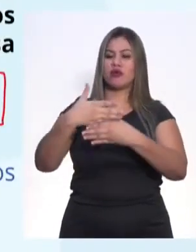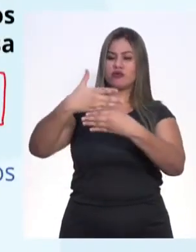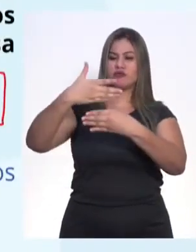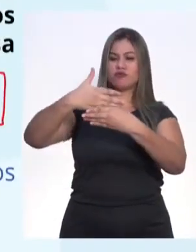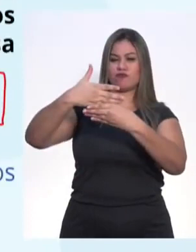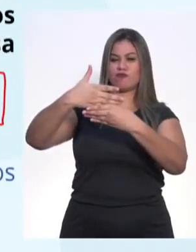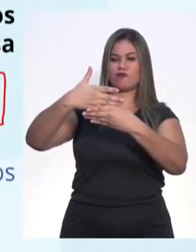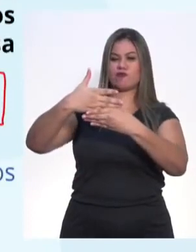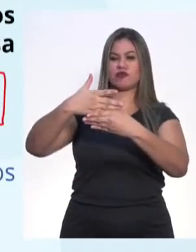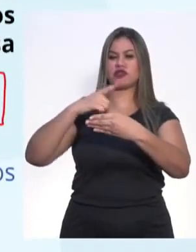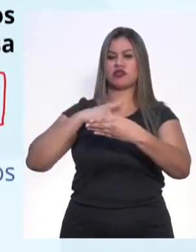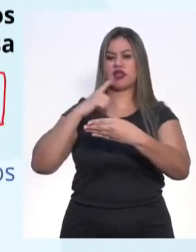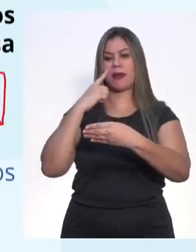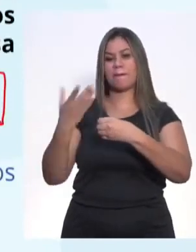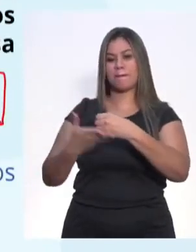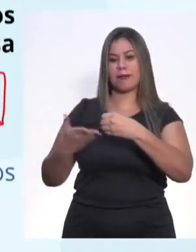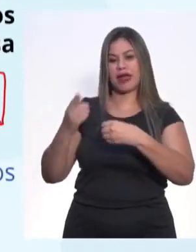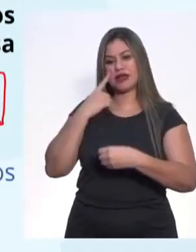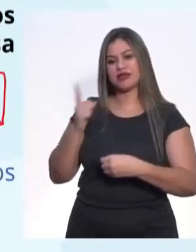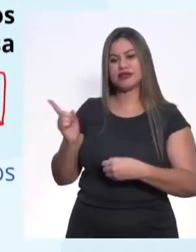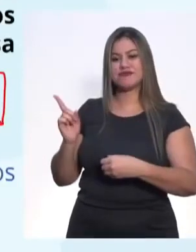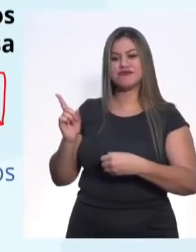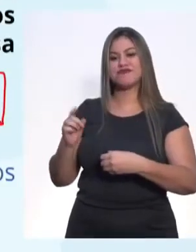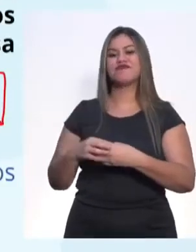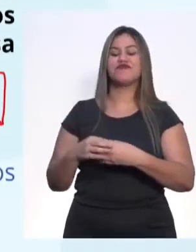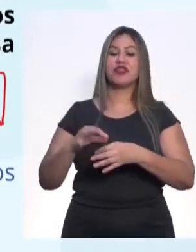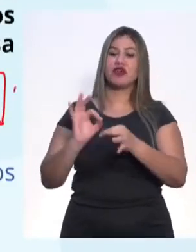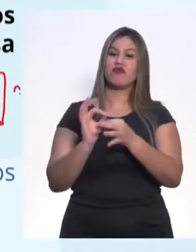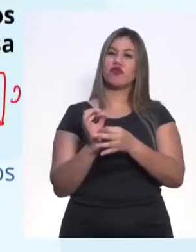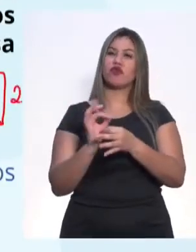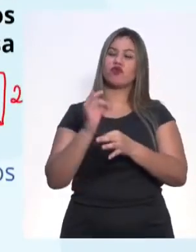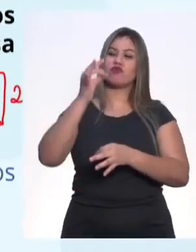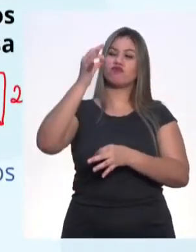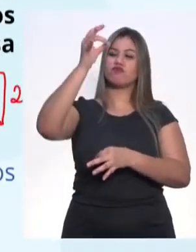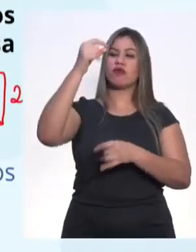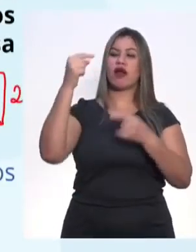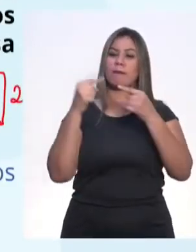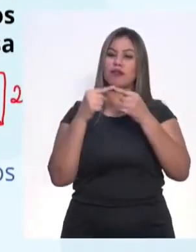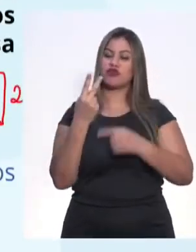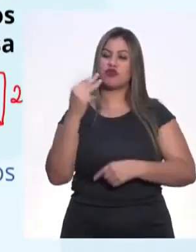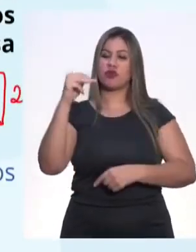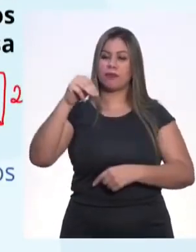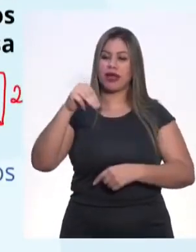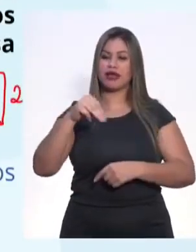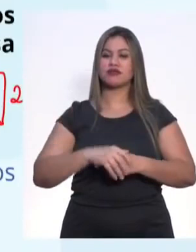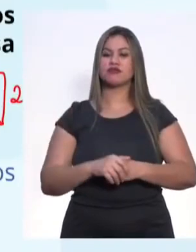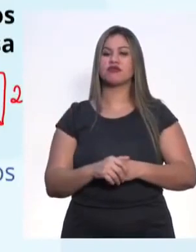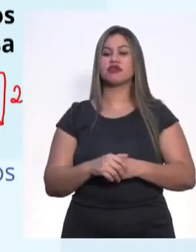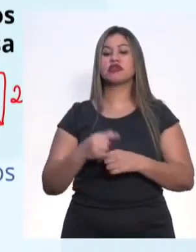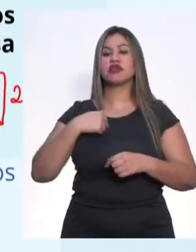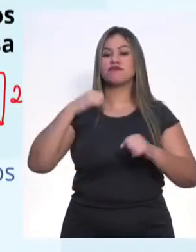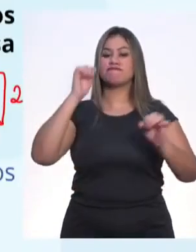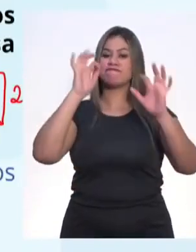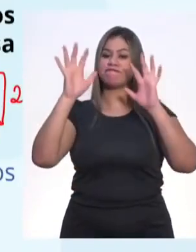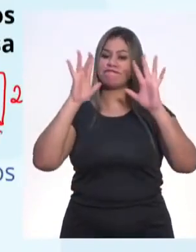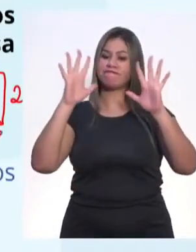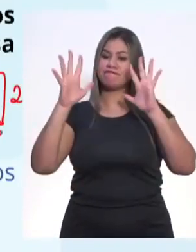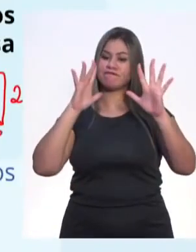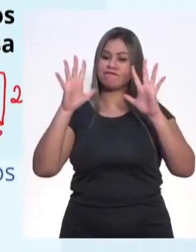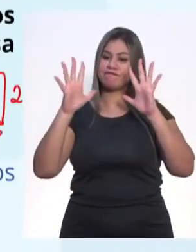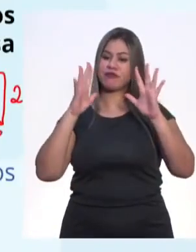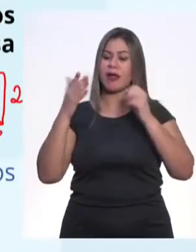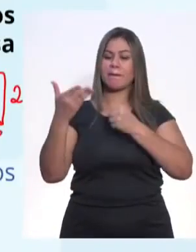tá? Aqui está a base do meu muro, e ele falou que a altura do muro são 2 metros. Então, eu tenho que pensar quanto vale